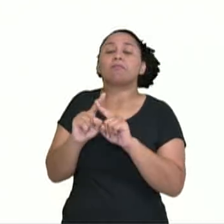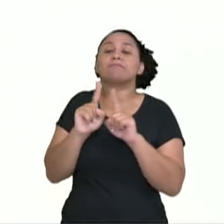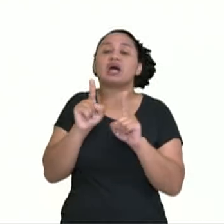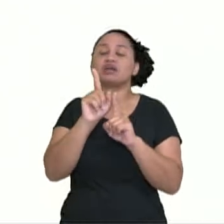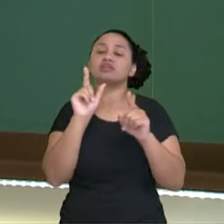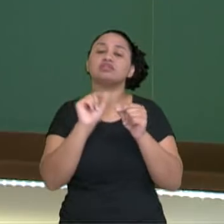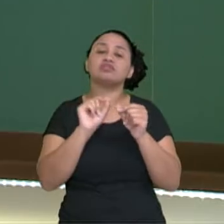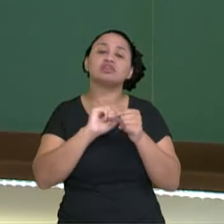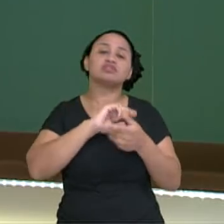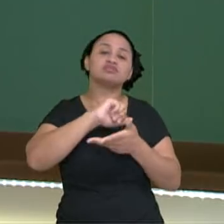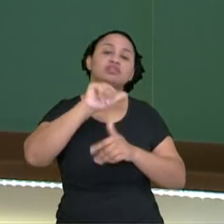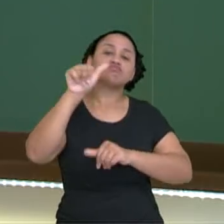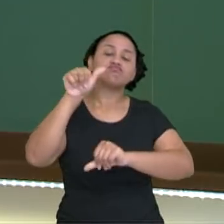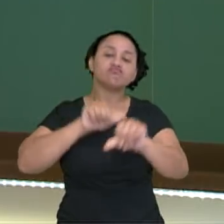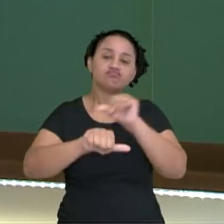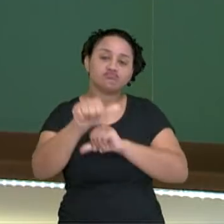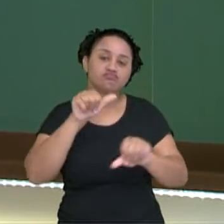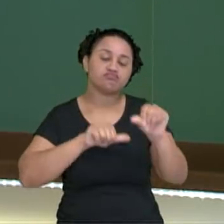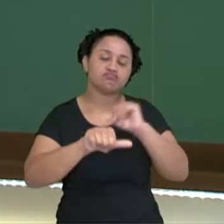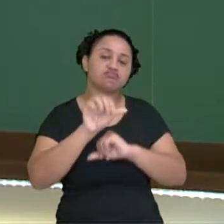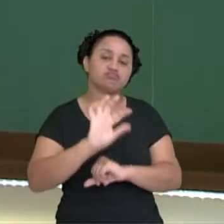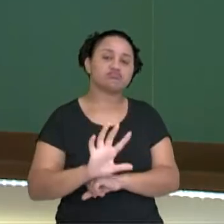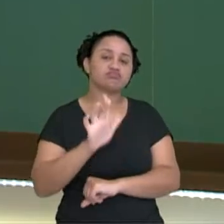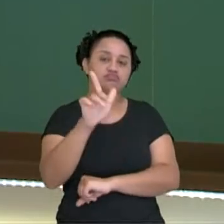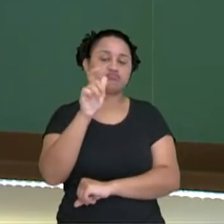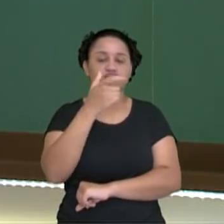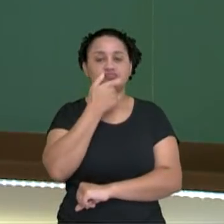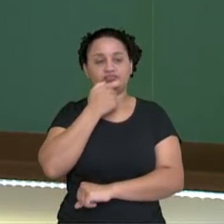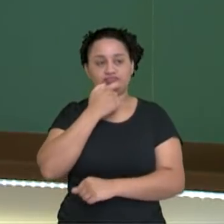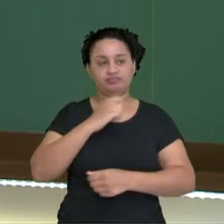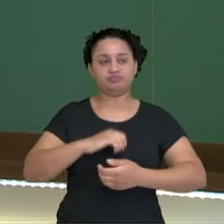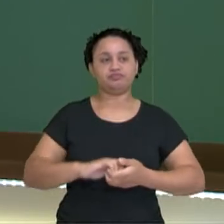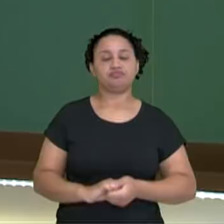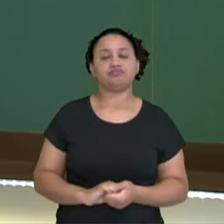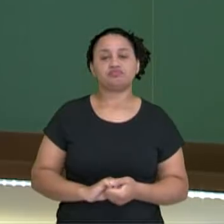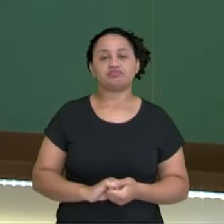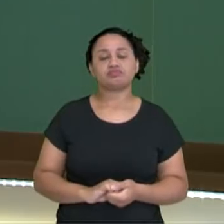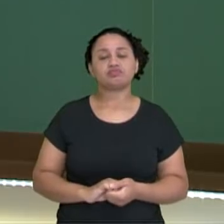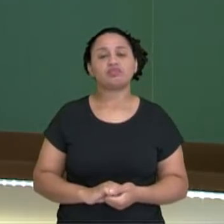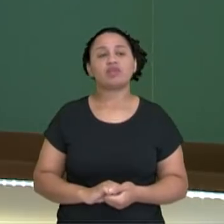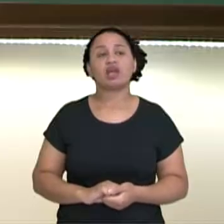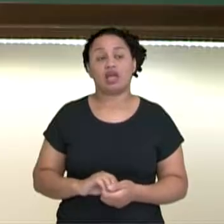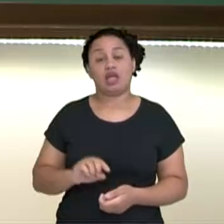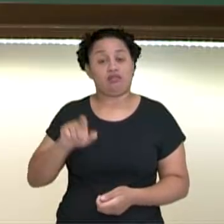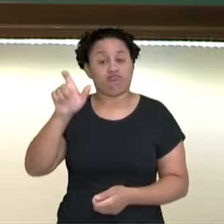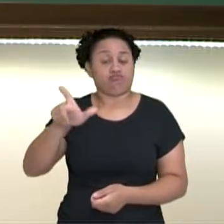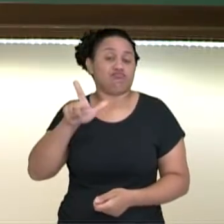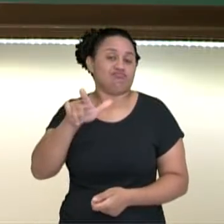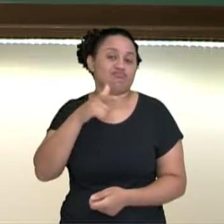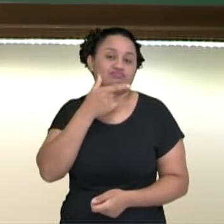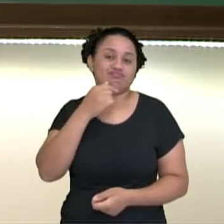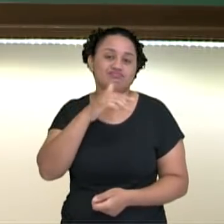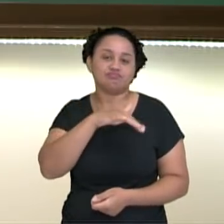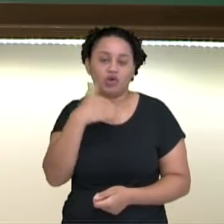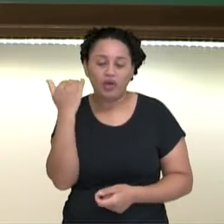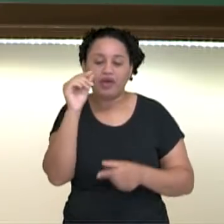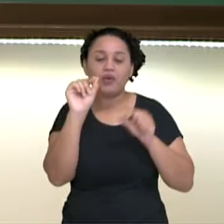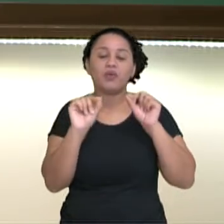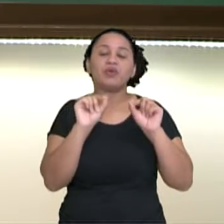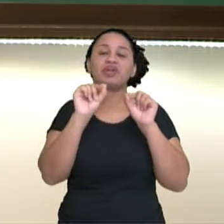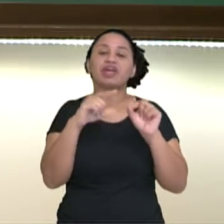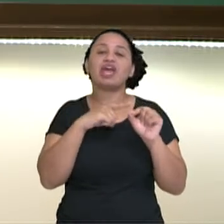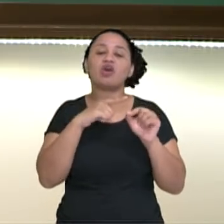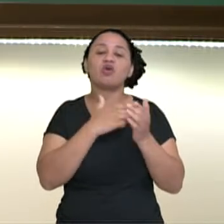promover inúmeras transformações dentro da Inglaterra. Com o falecimento do Oliver Cromwell, quem vai